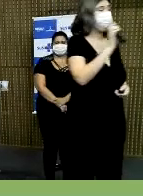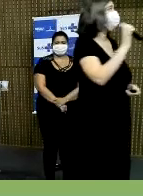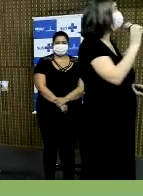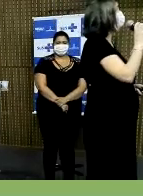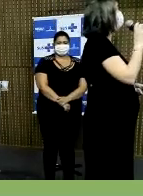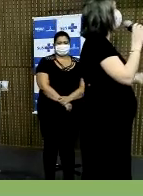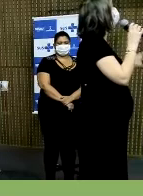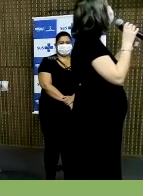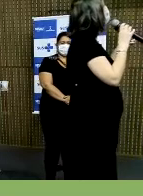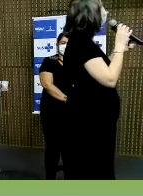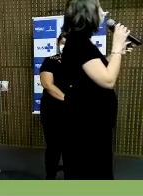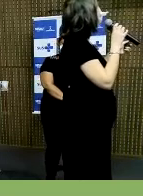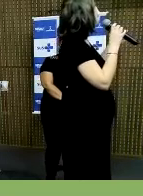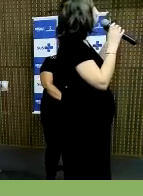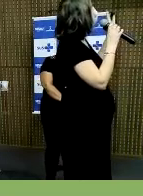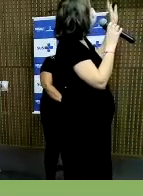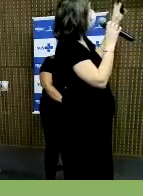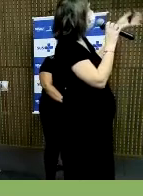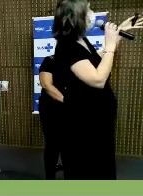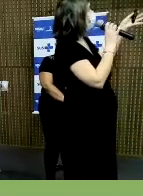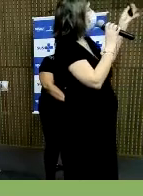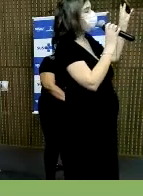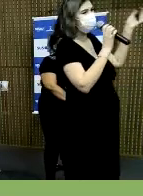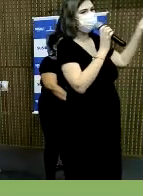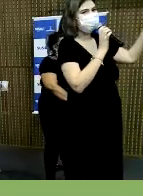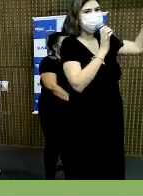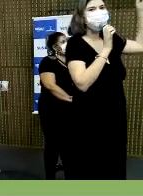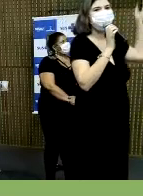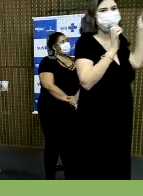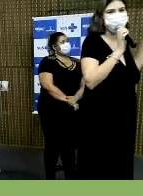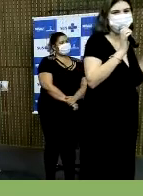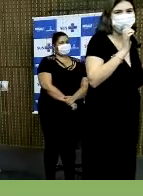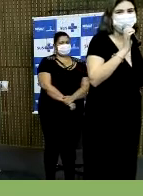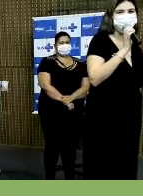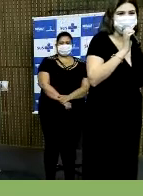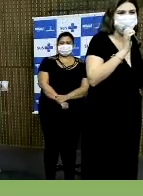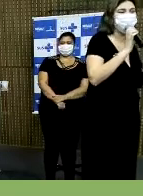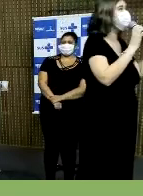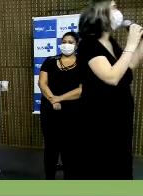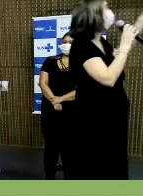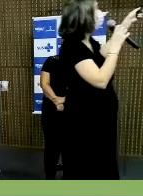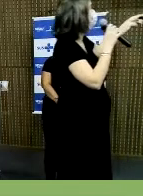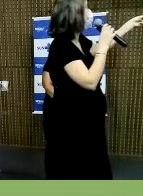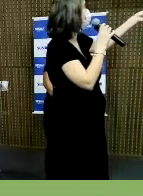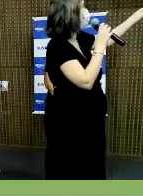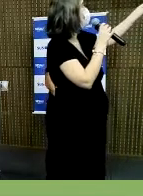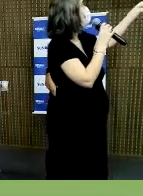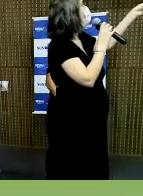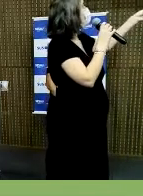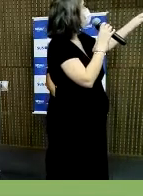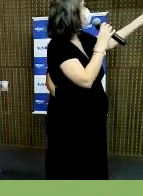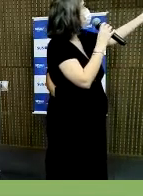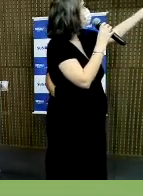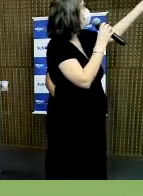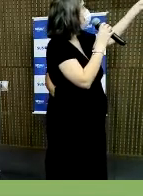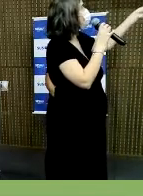Na saúde da mulher, nós temos, apesar daquele índice bem posterior lá das consultas, aqui a gente já consegue ver